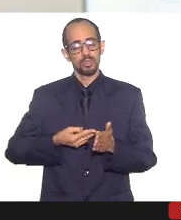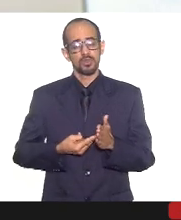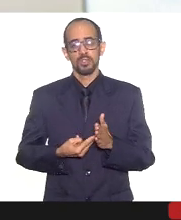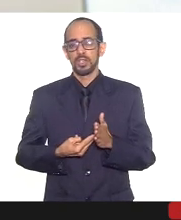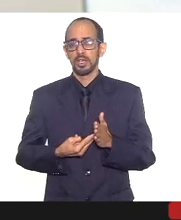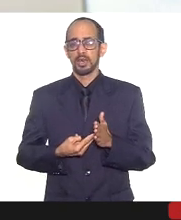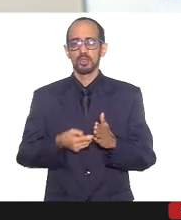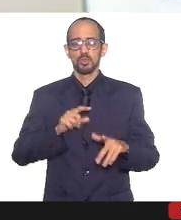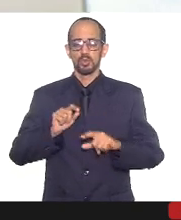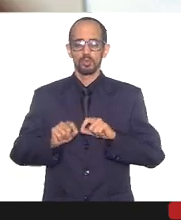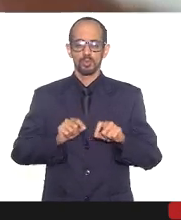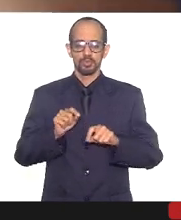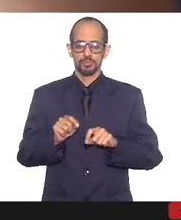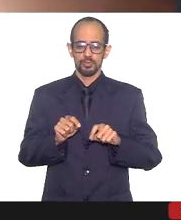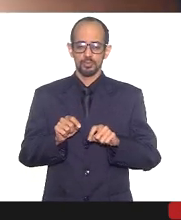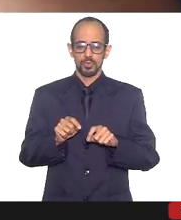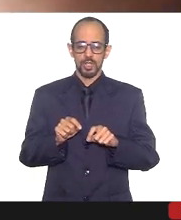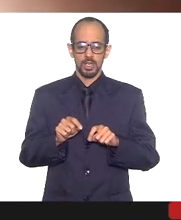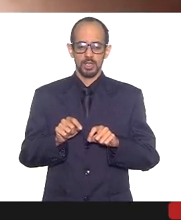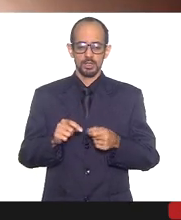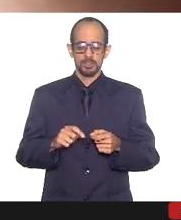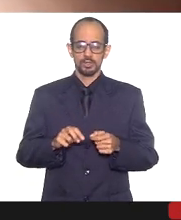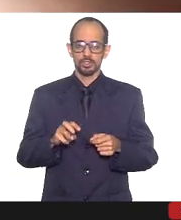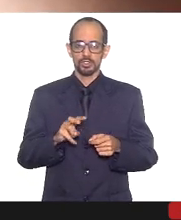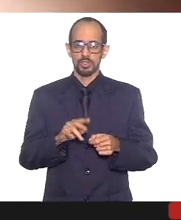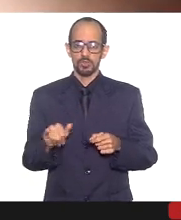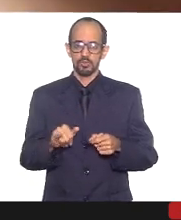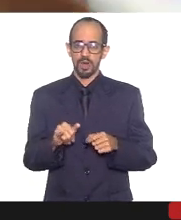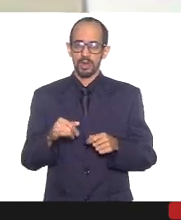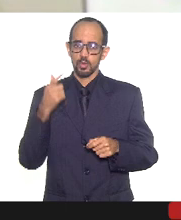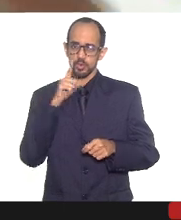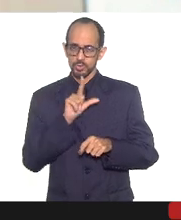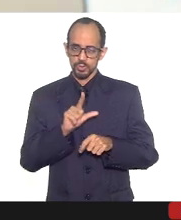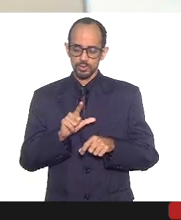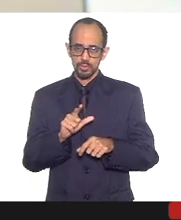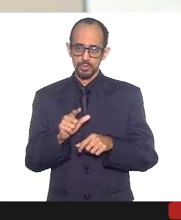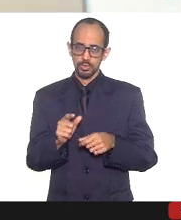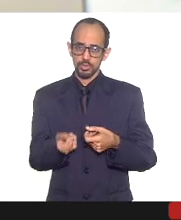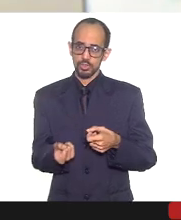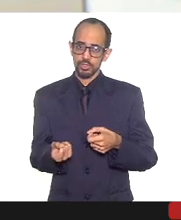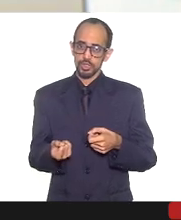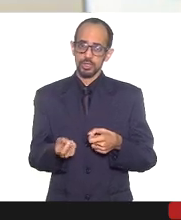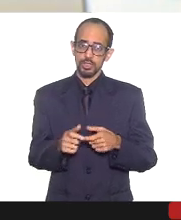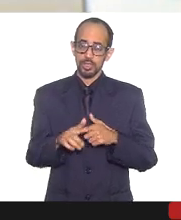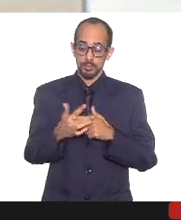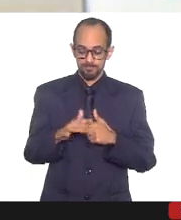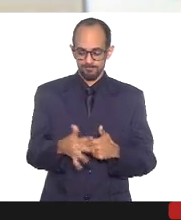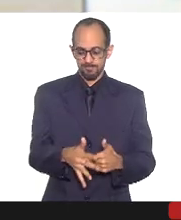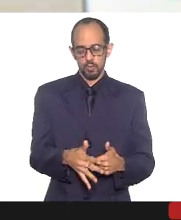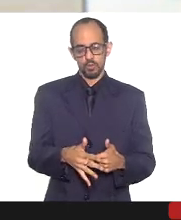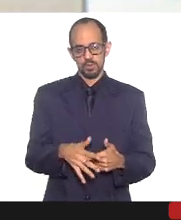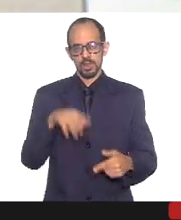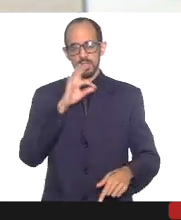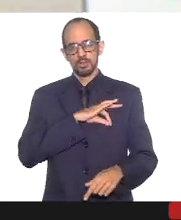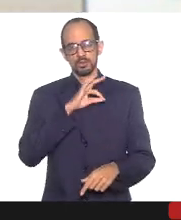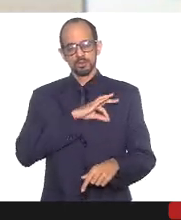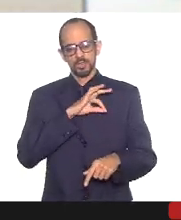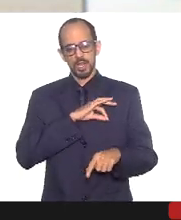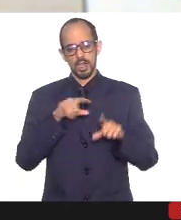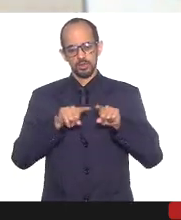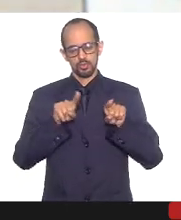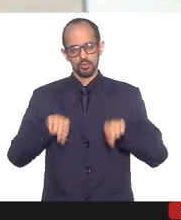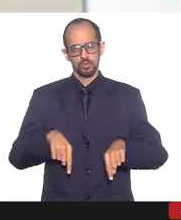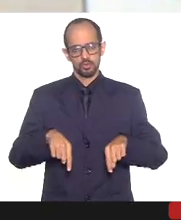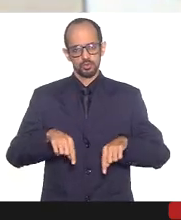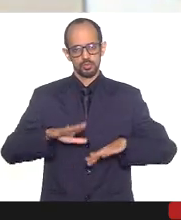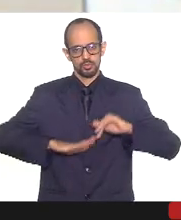iniciativas no sentido de recompor, as perdas que os